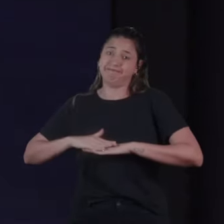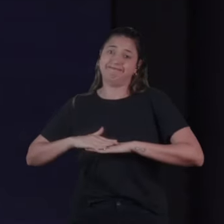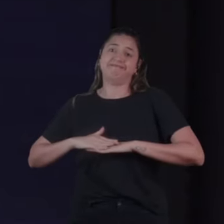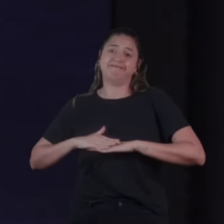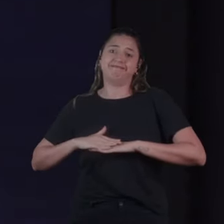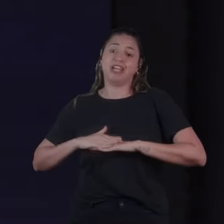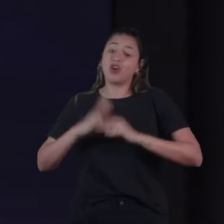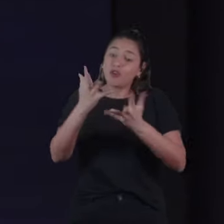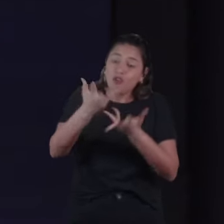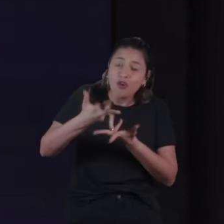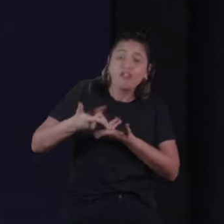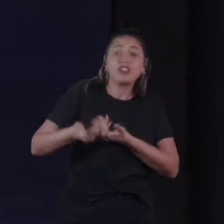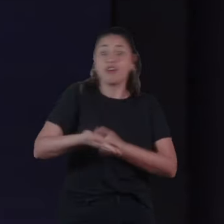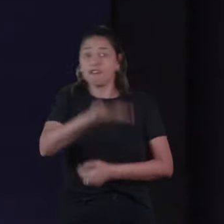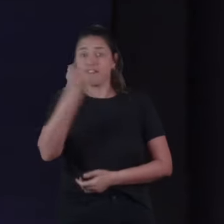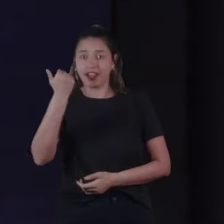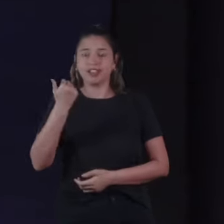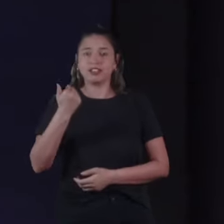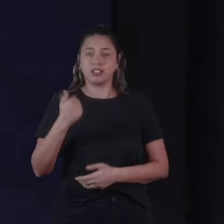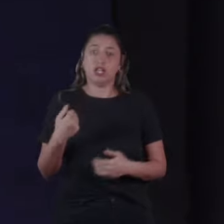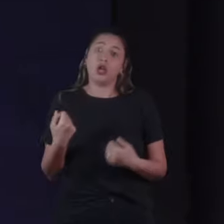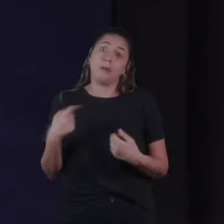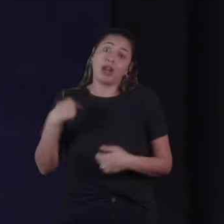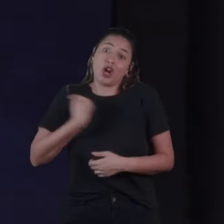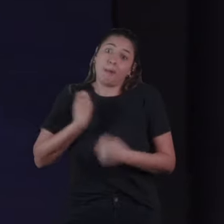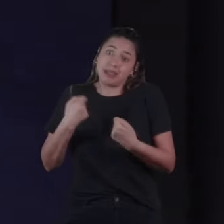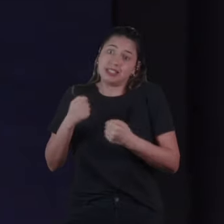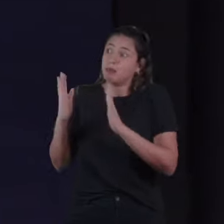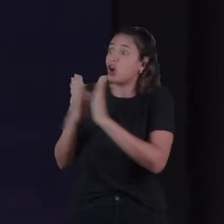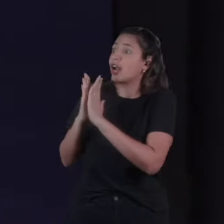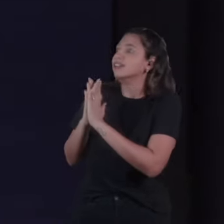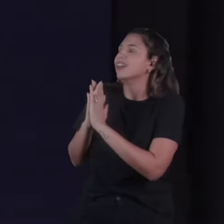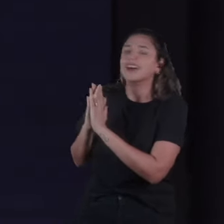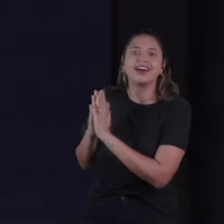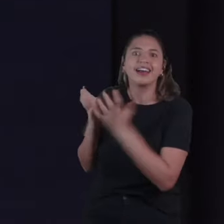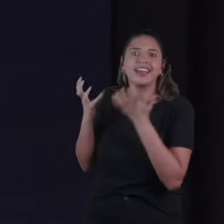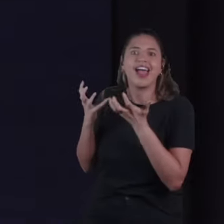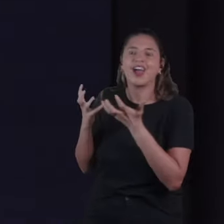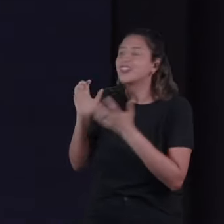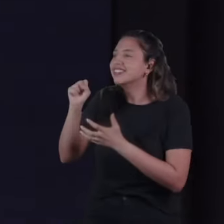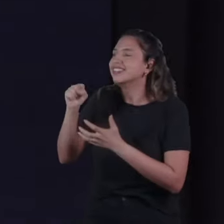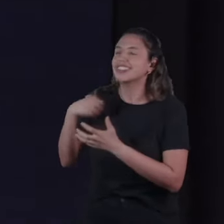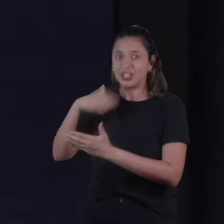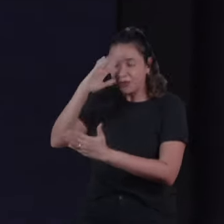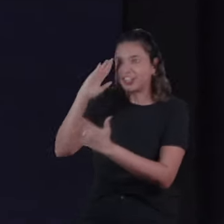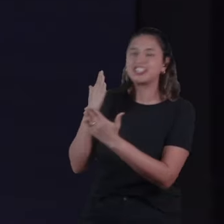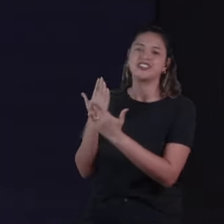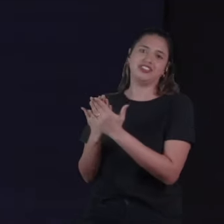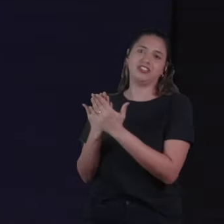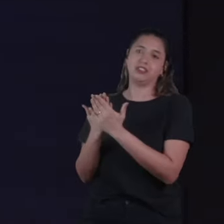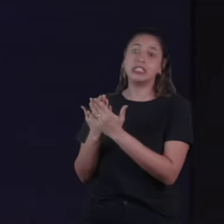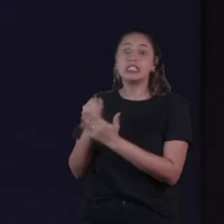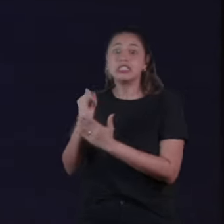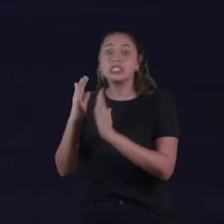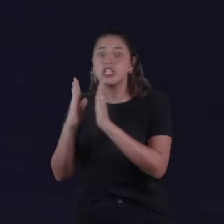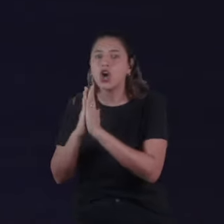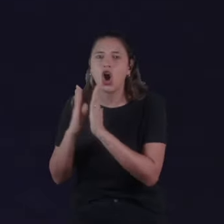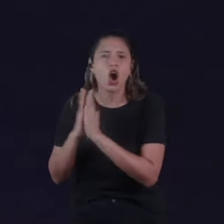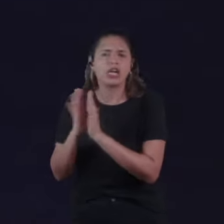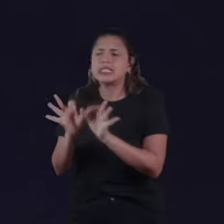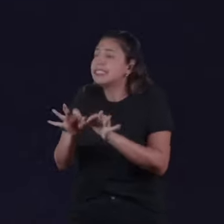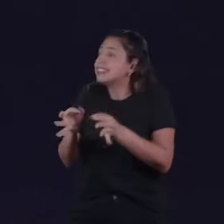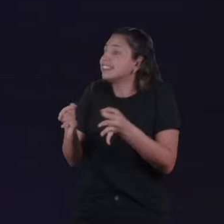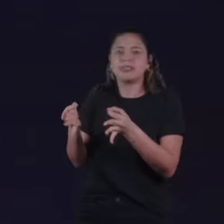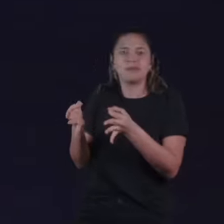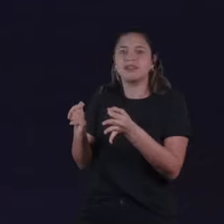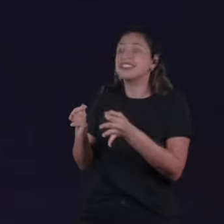mim. Mas a gente precisa dizer: sim, Senhor, eu quero, sim, Senhor, eu creio. E quando a gente diz esse simples sim